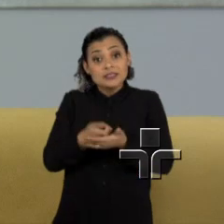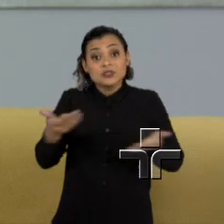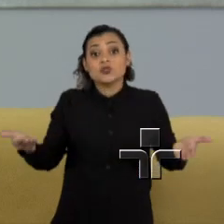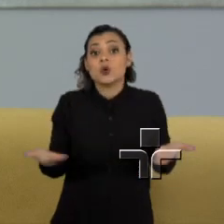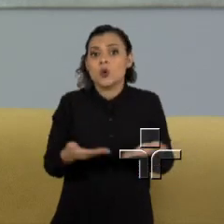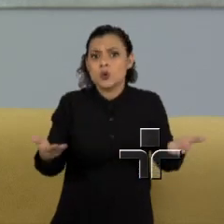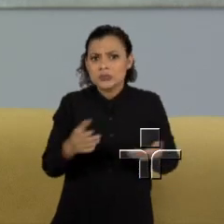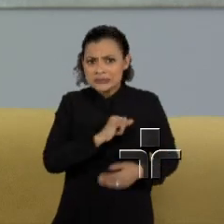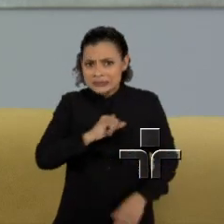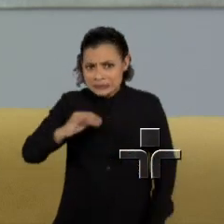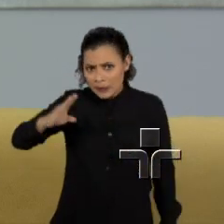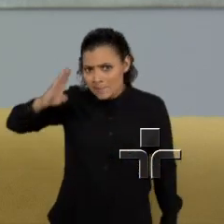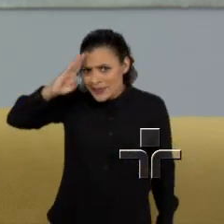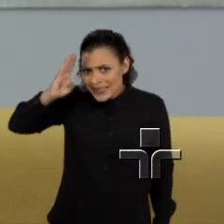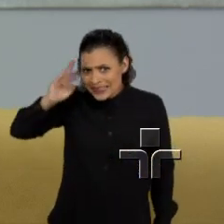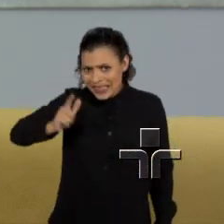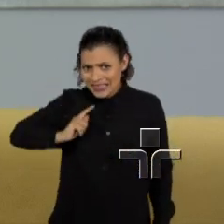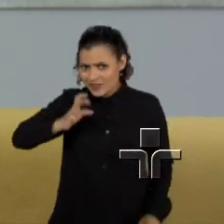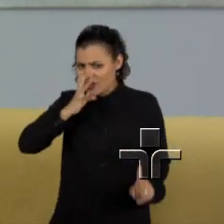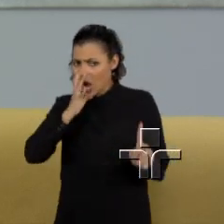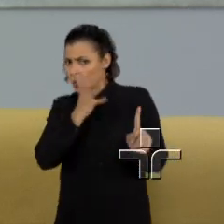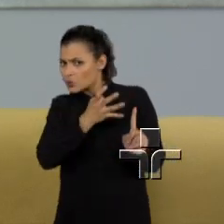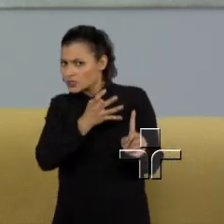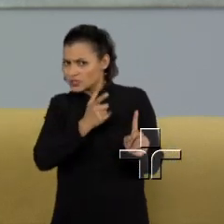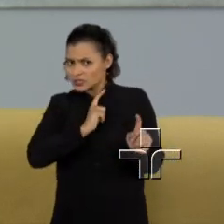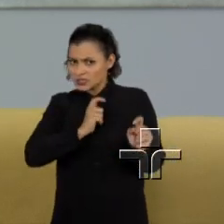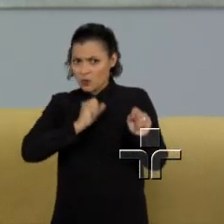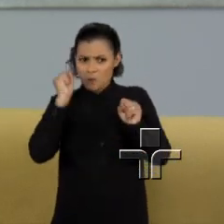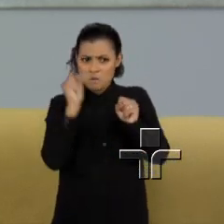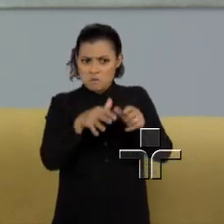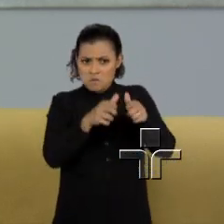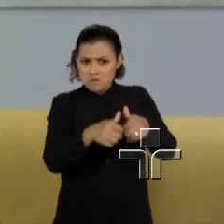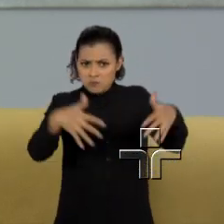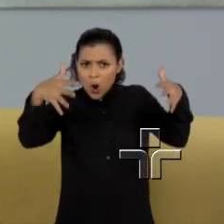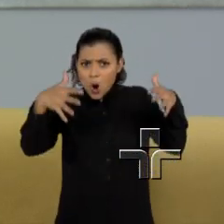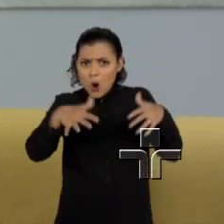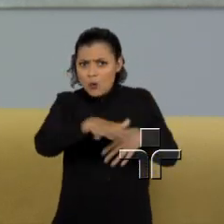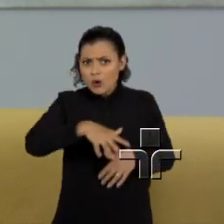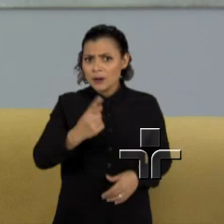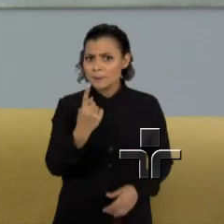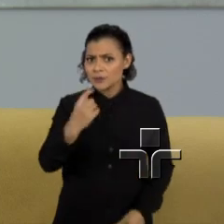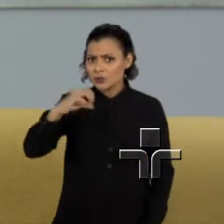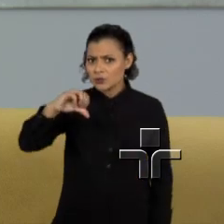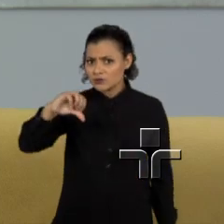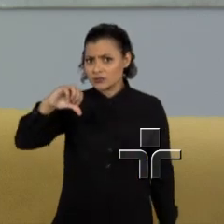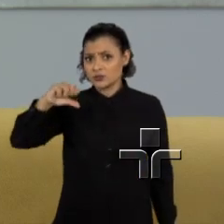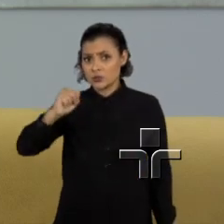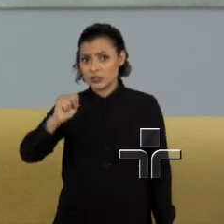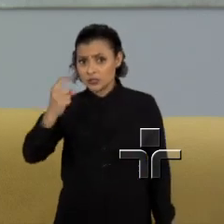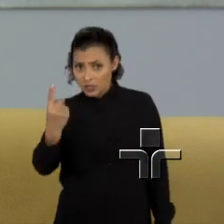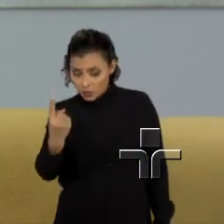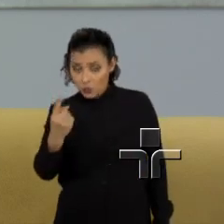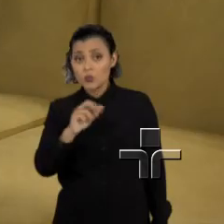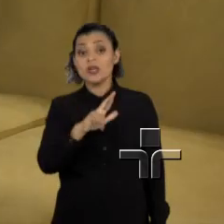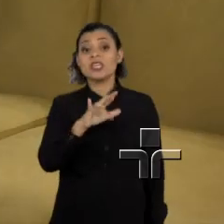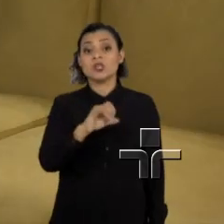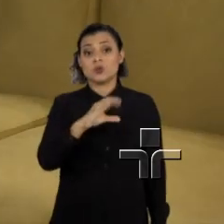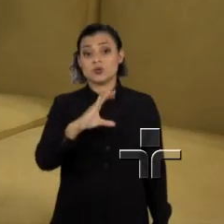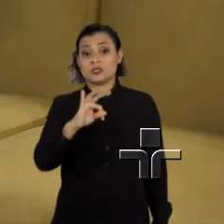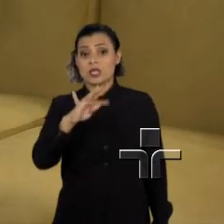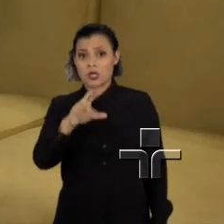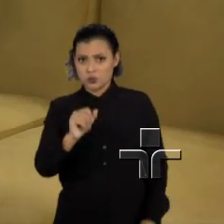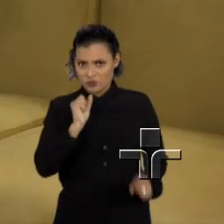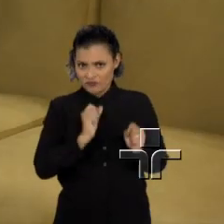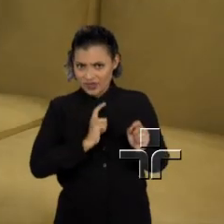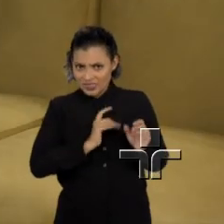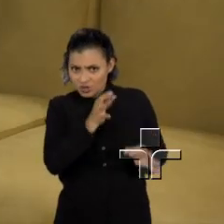se os militares envolvidos no atentado à bomba no Rio Centro, em 1981, poderão ser julgados. O